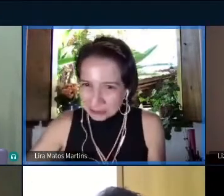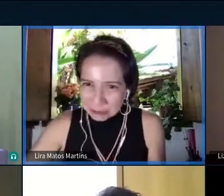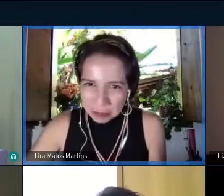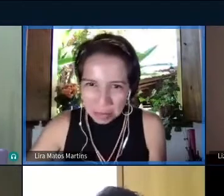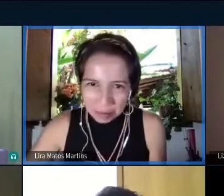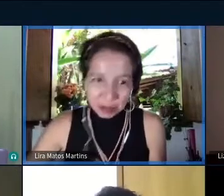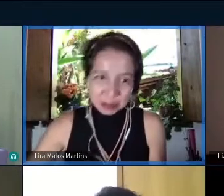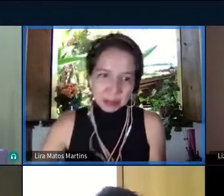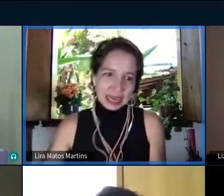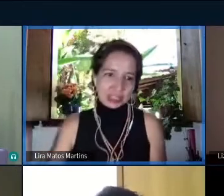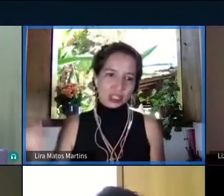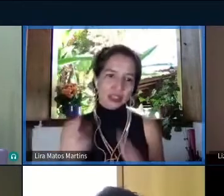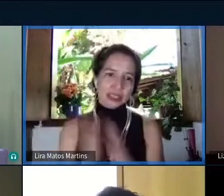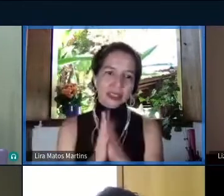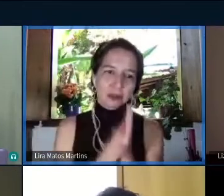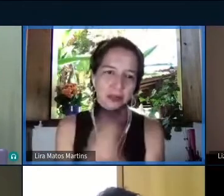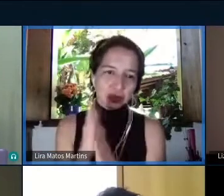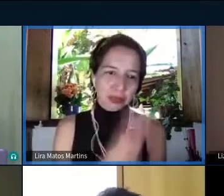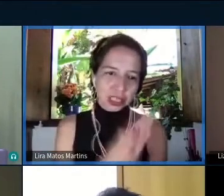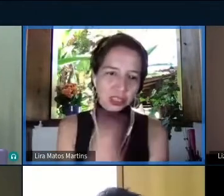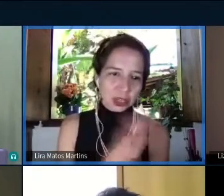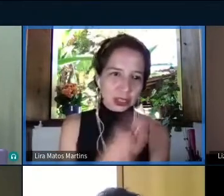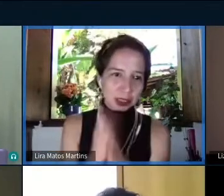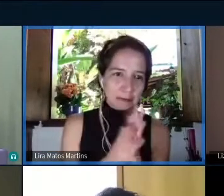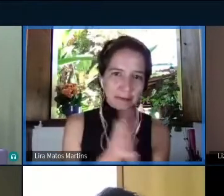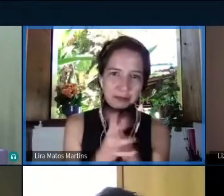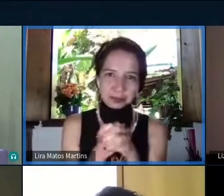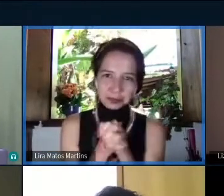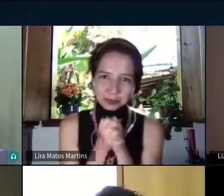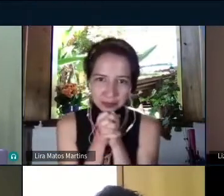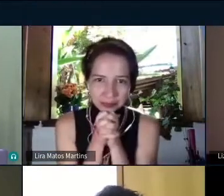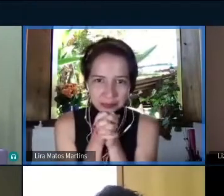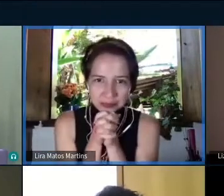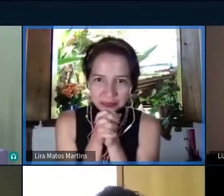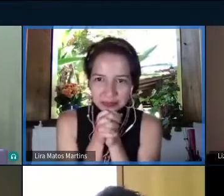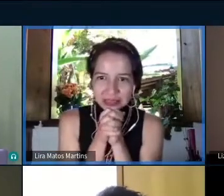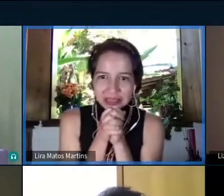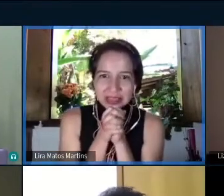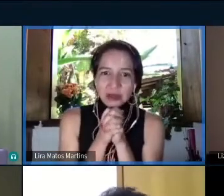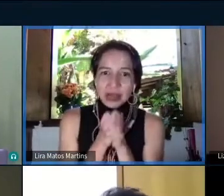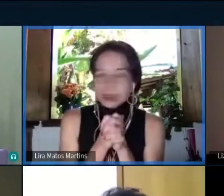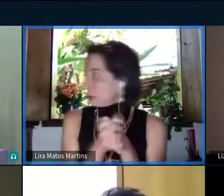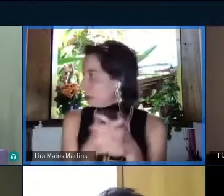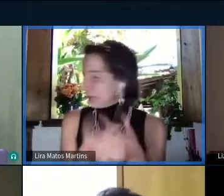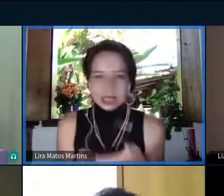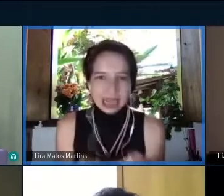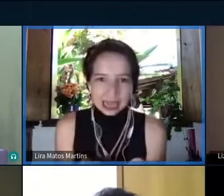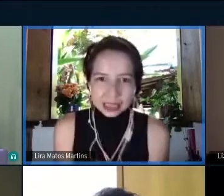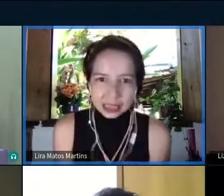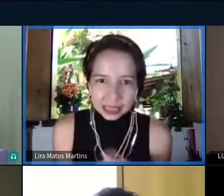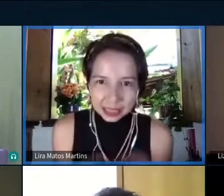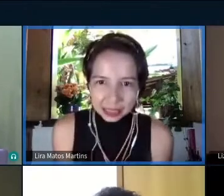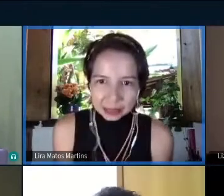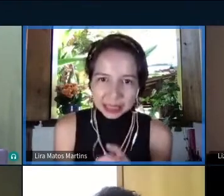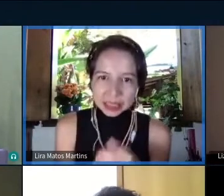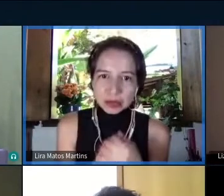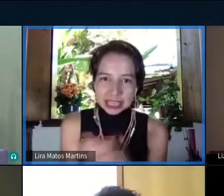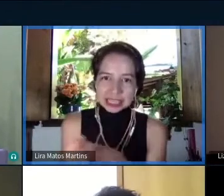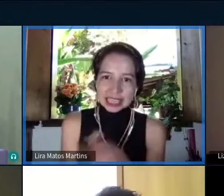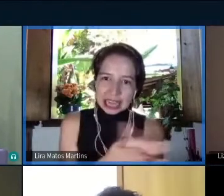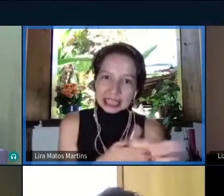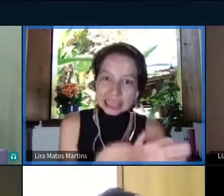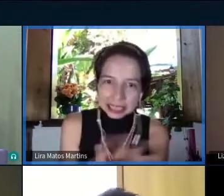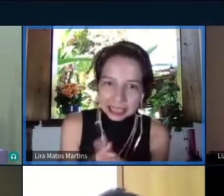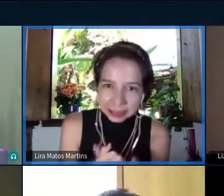Vamos esperar. Vamos esperar, gente. Fica aqui comigo. Me deixa a comemoração vai ser como, Lira? Ué, vai começar assim aqui mesmo,